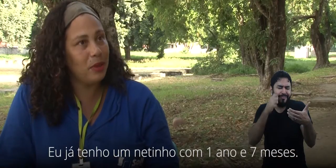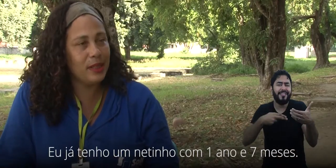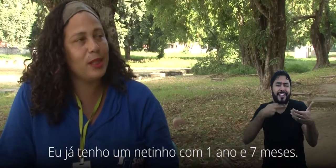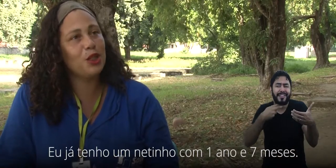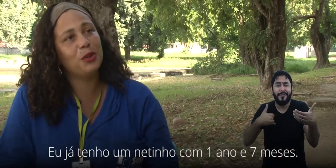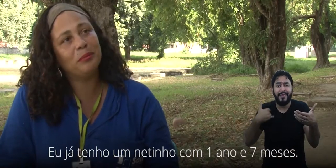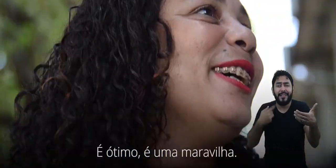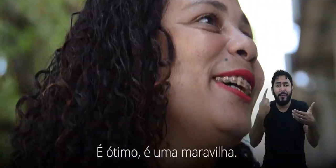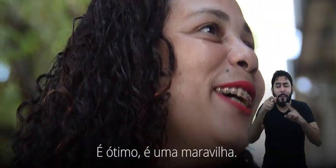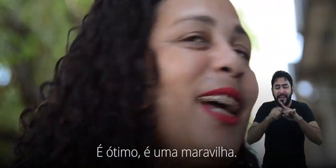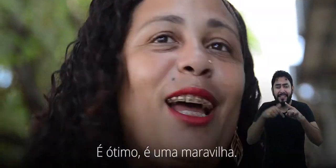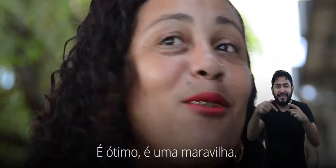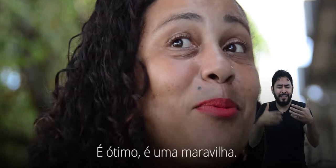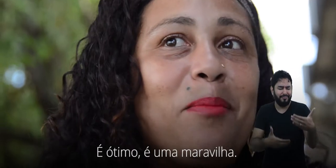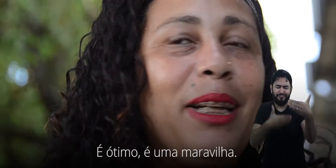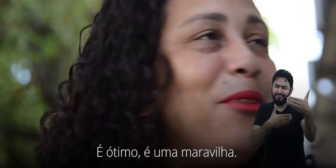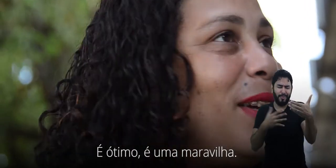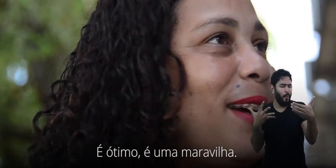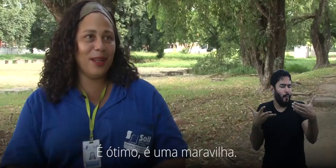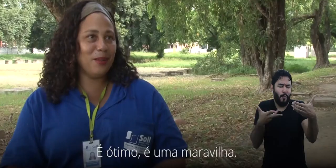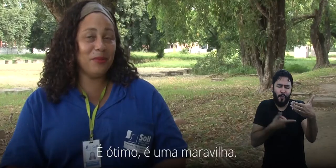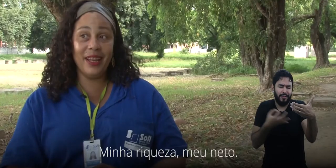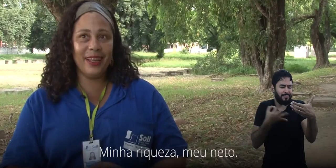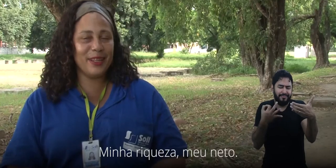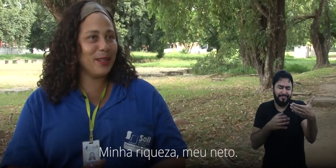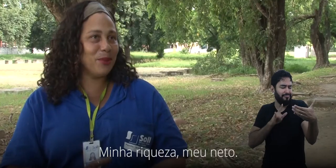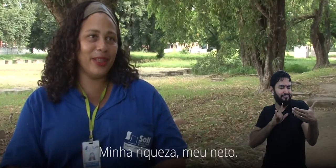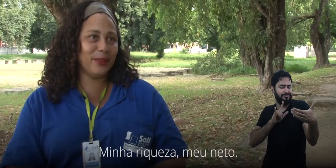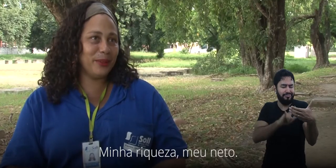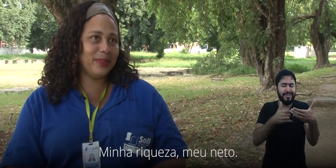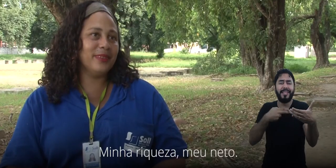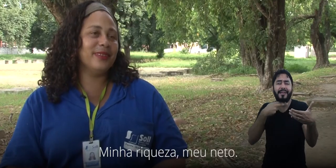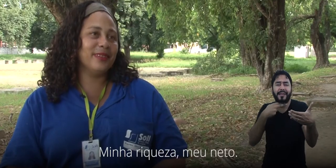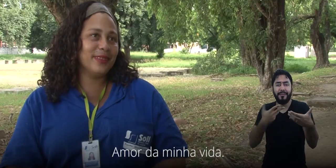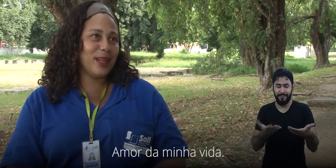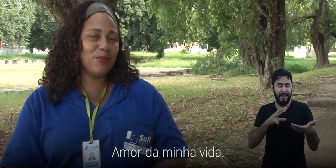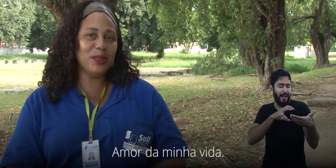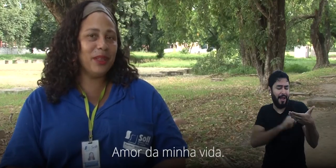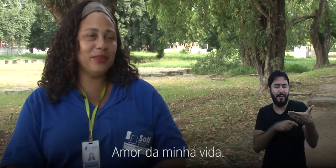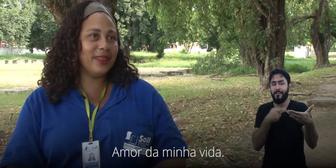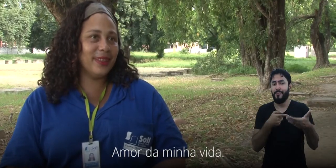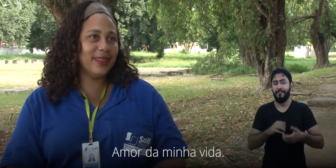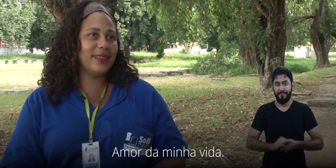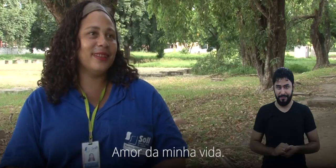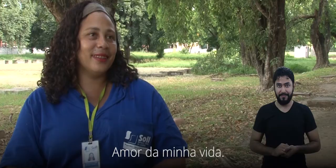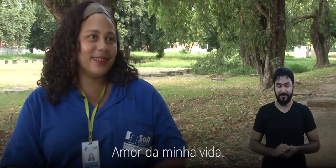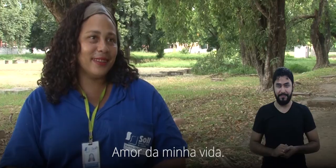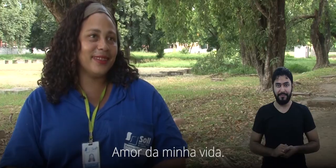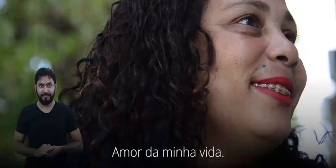ano e sete meses. É ótimo, é uma maravilha, a minha riqueza, meu neto, o amor da minha vida.